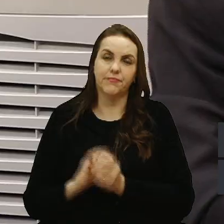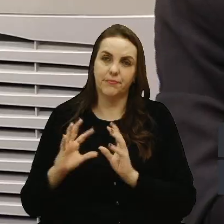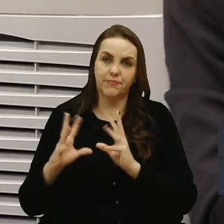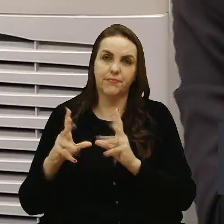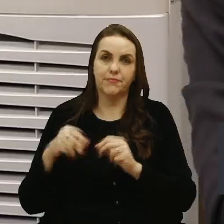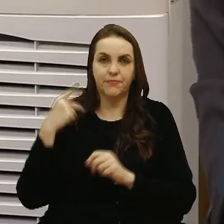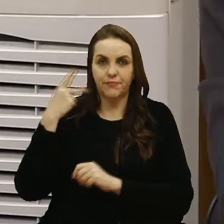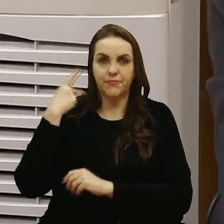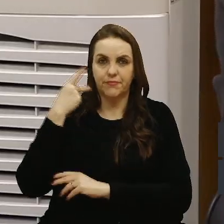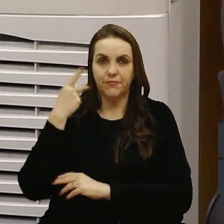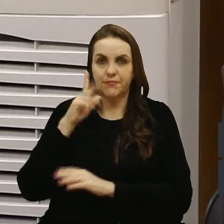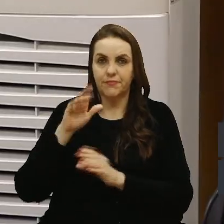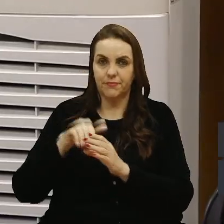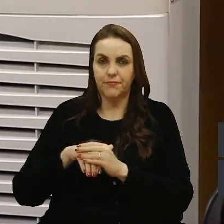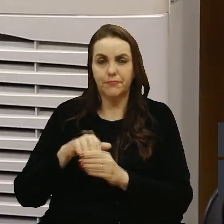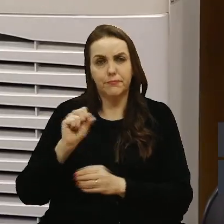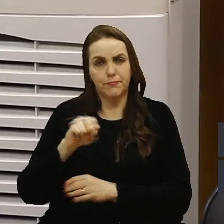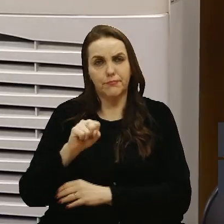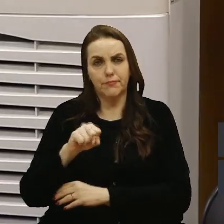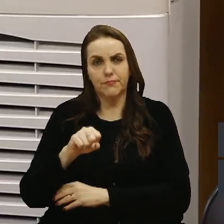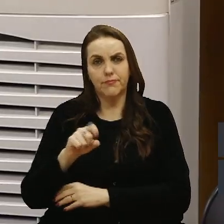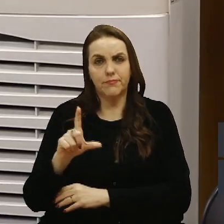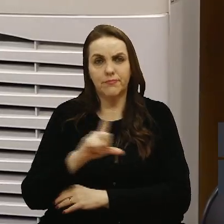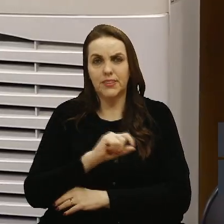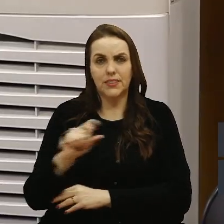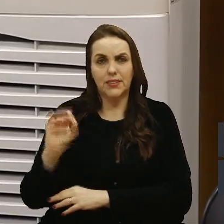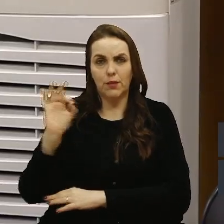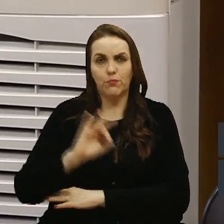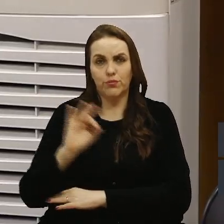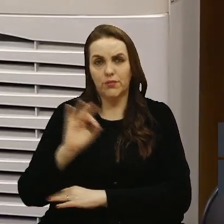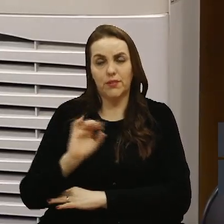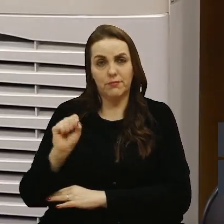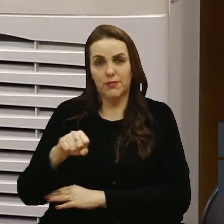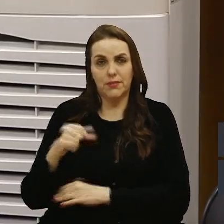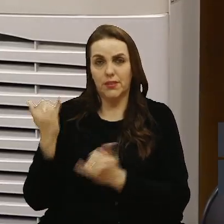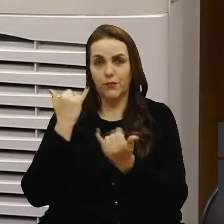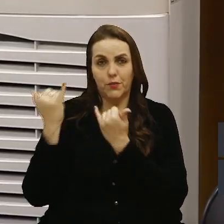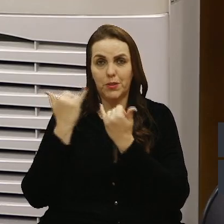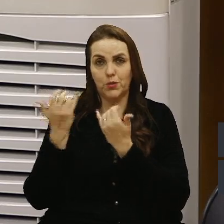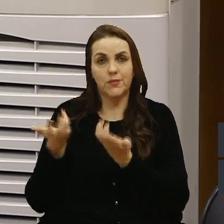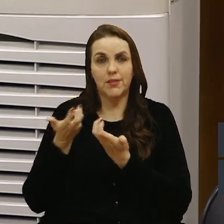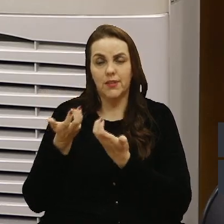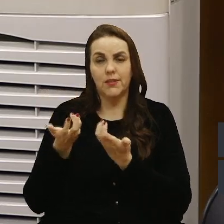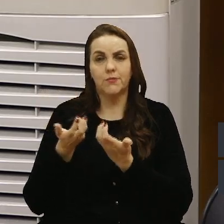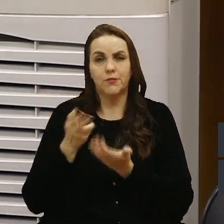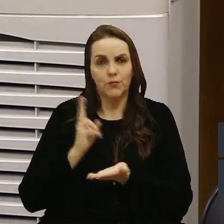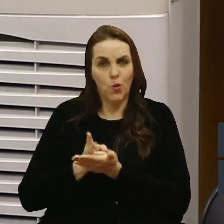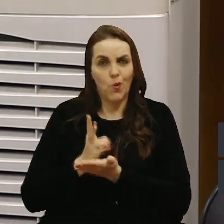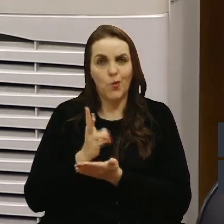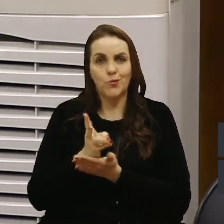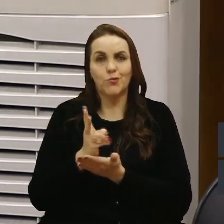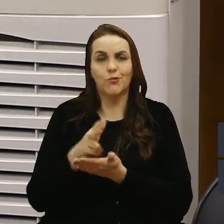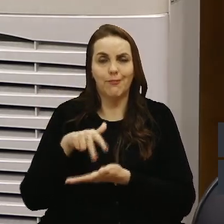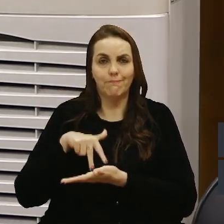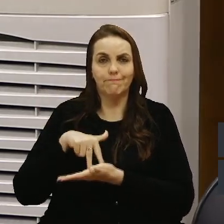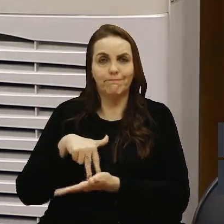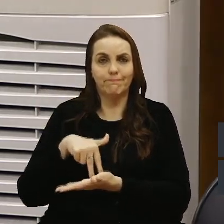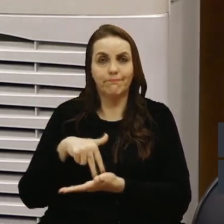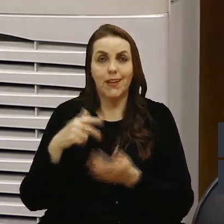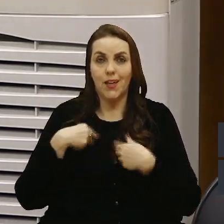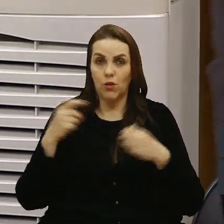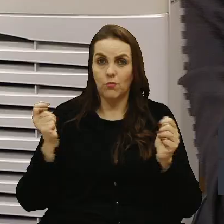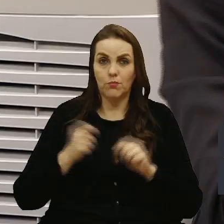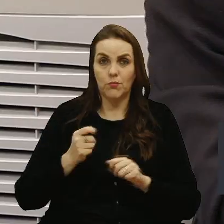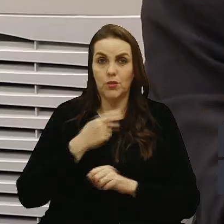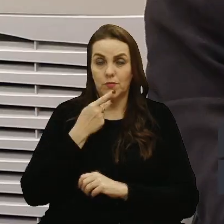estarão aí votando 100% sim, e vamos seguir fortes, né, porque eu posso dizer que uso